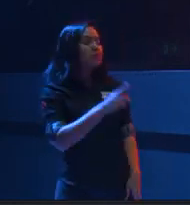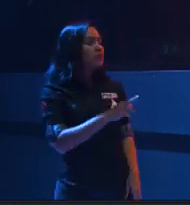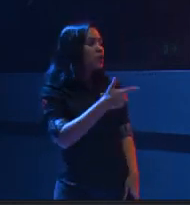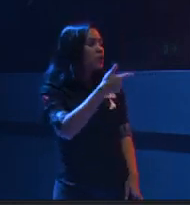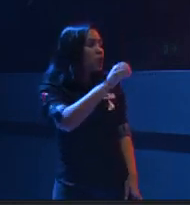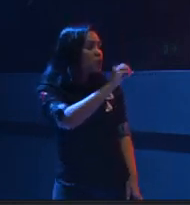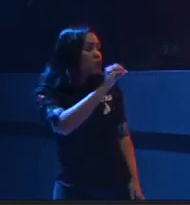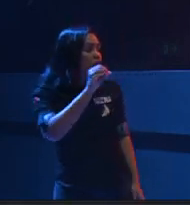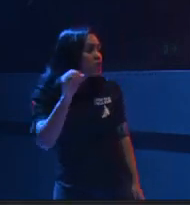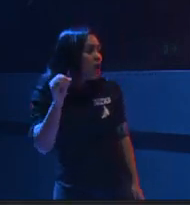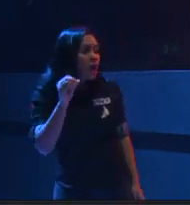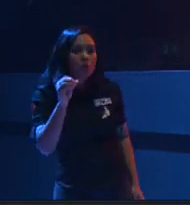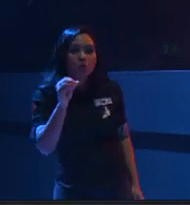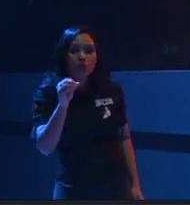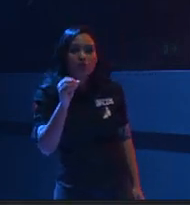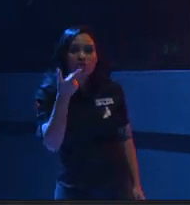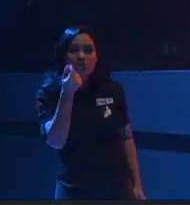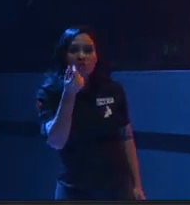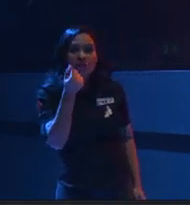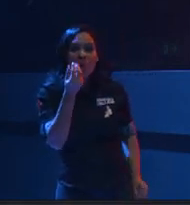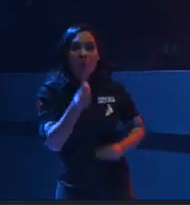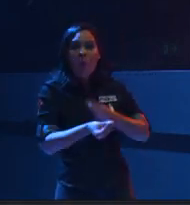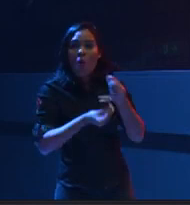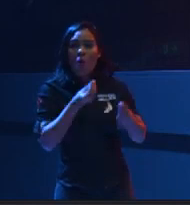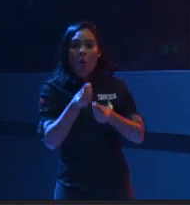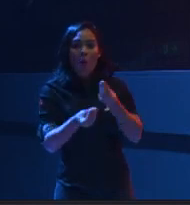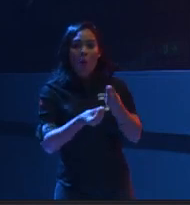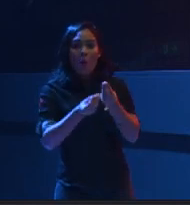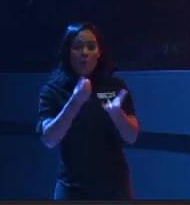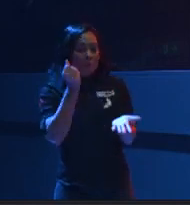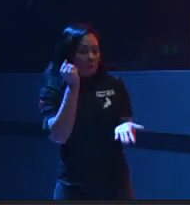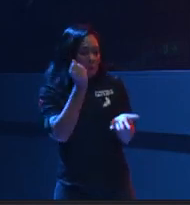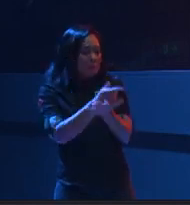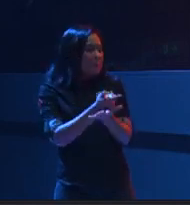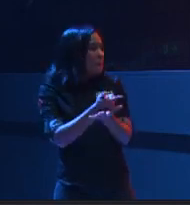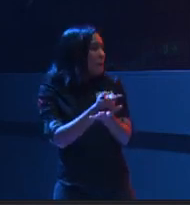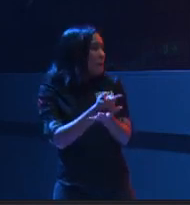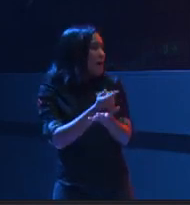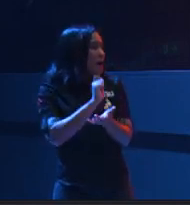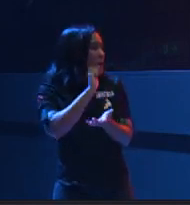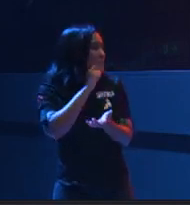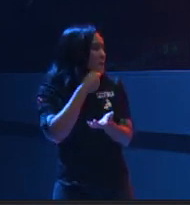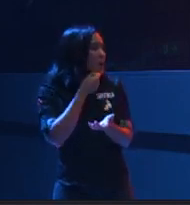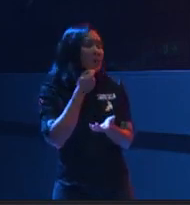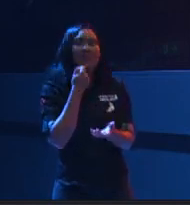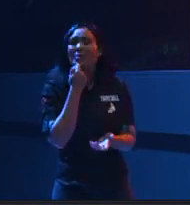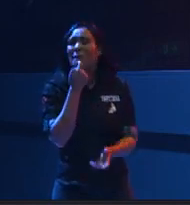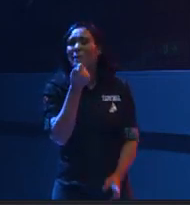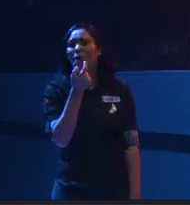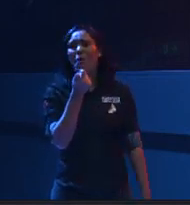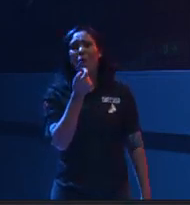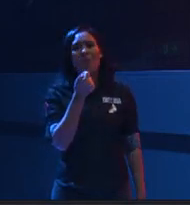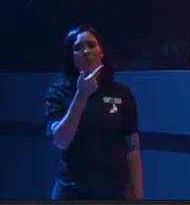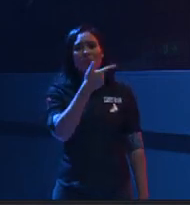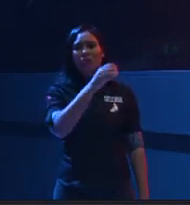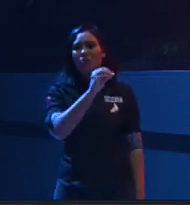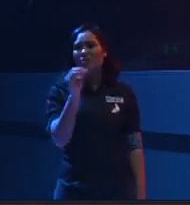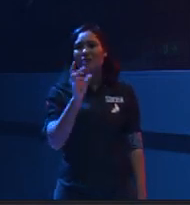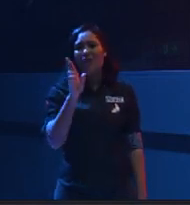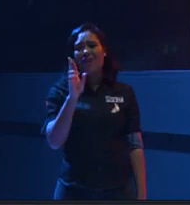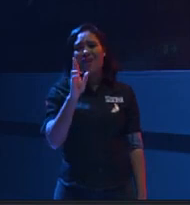denários não comprariam bom suficiente para que cada um recebeu esse um pedaço